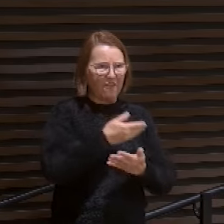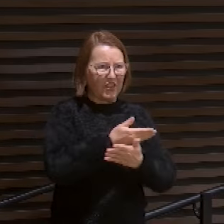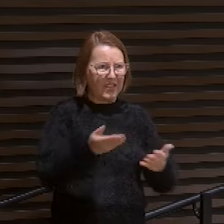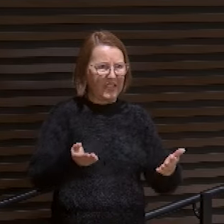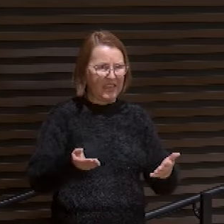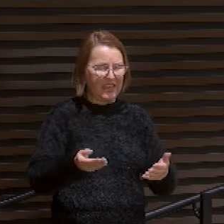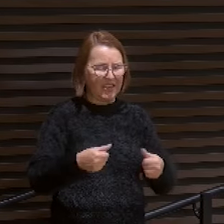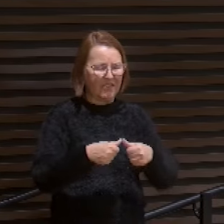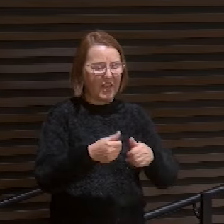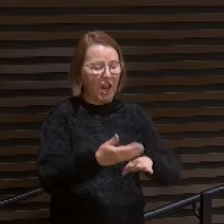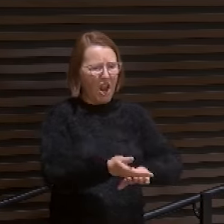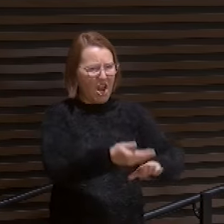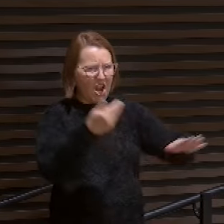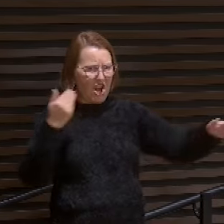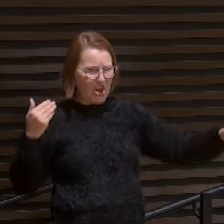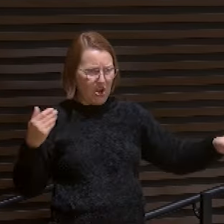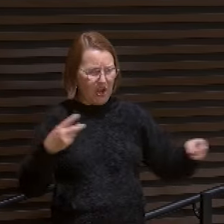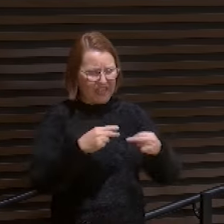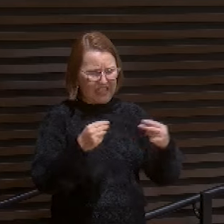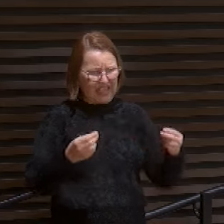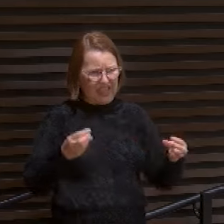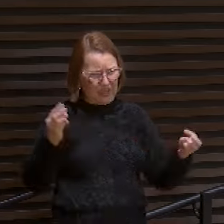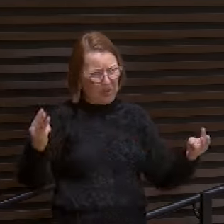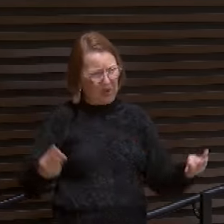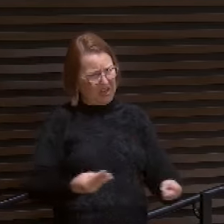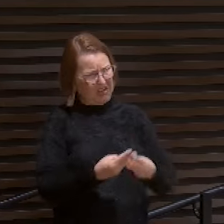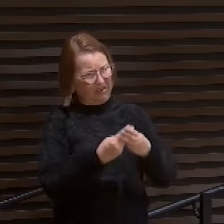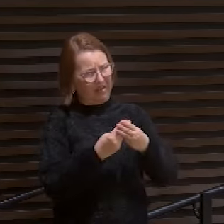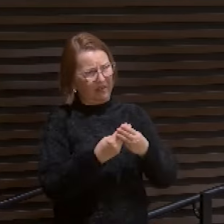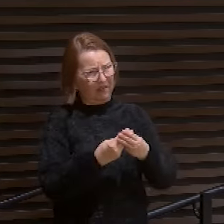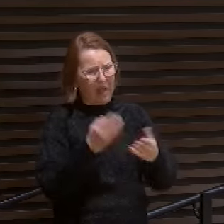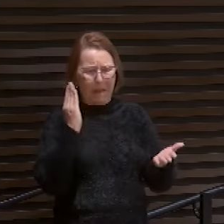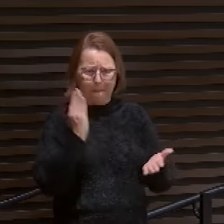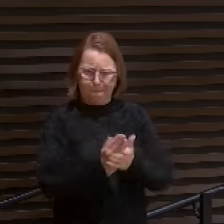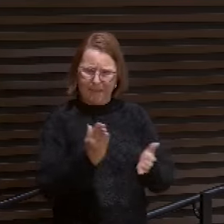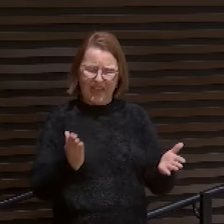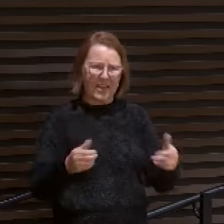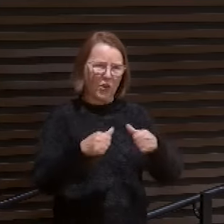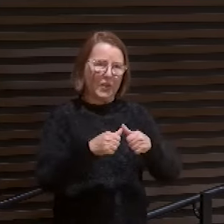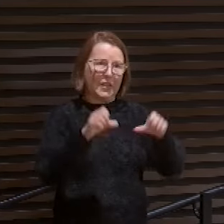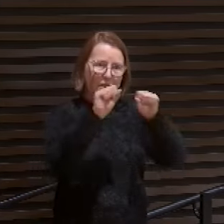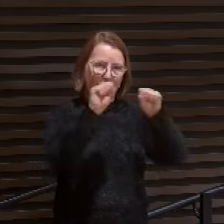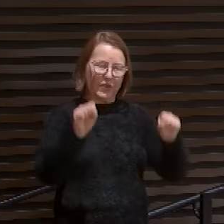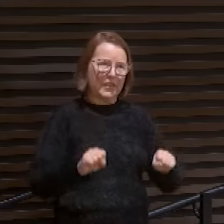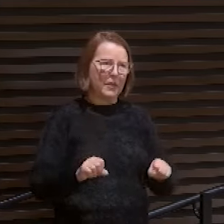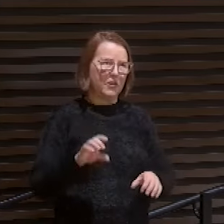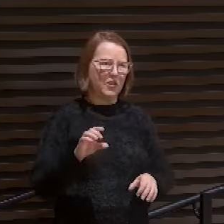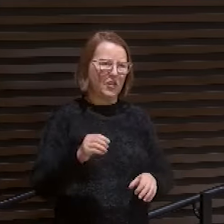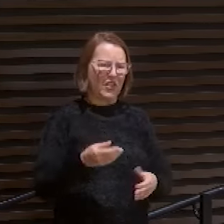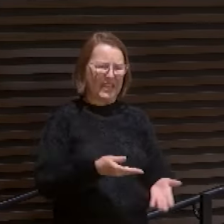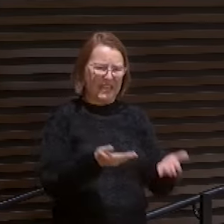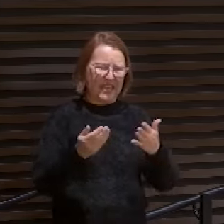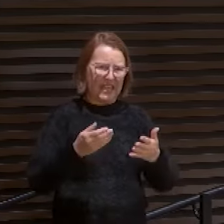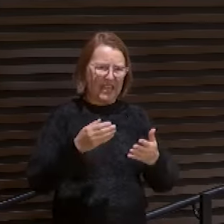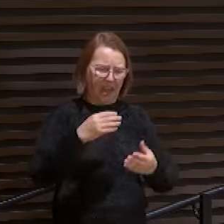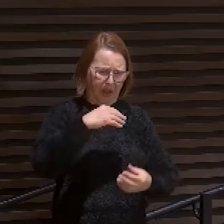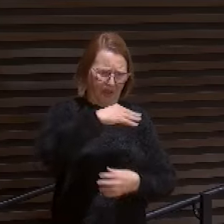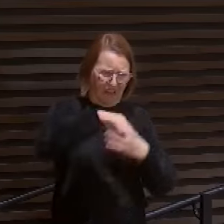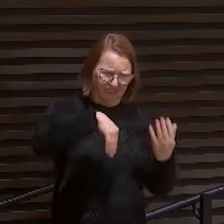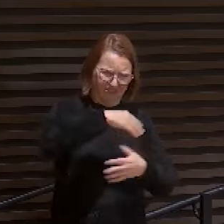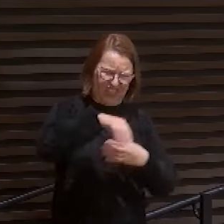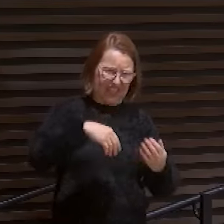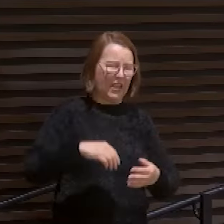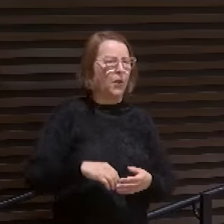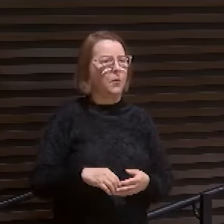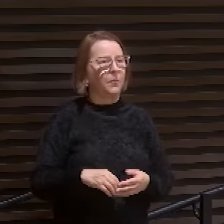judaizantes. Para com essas bobagens, com esses sistemas que só trazem confusão.